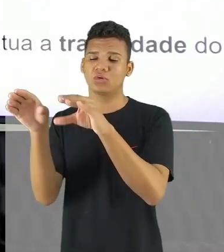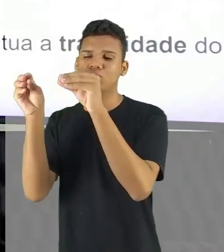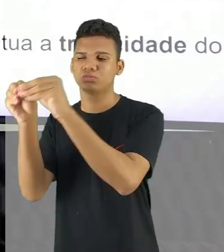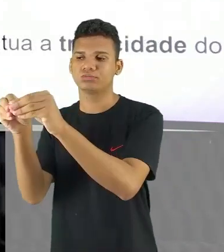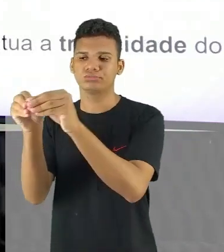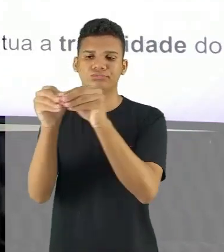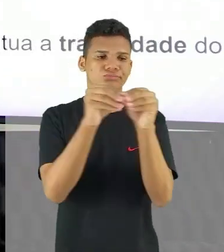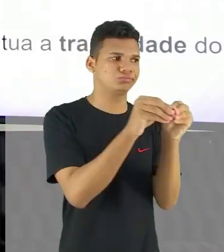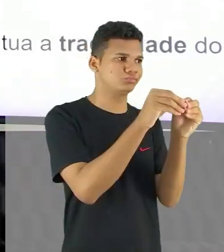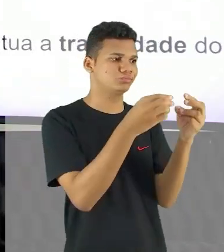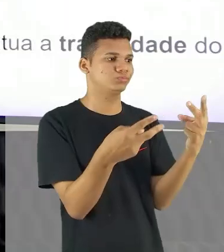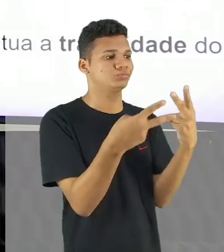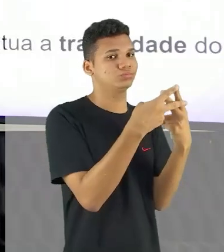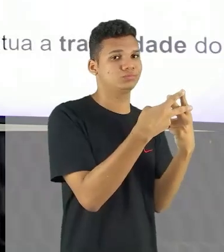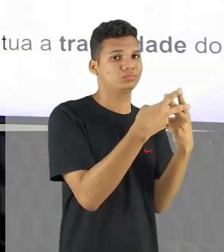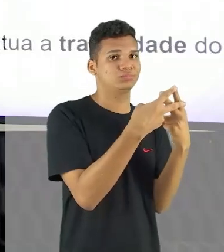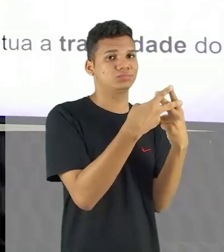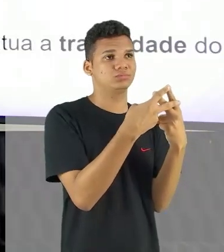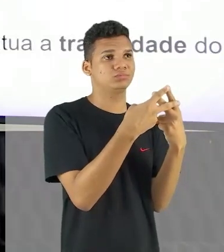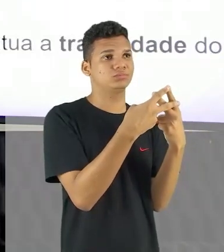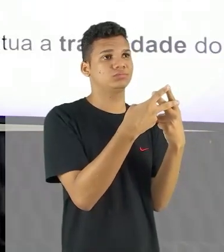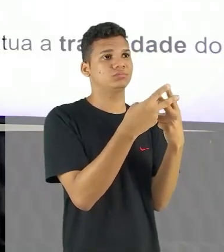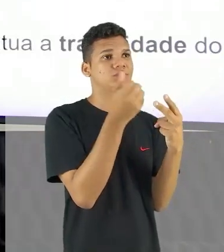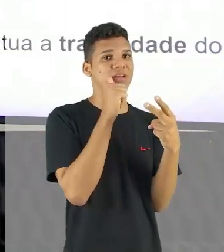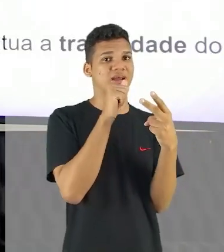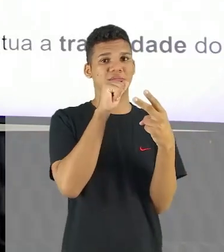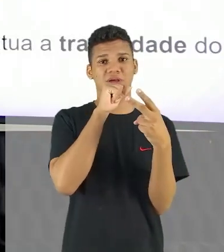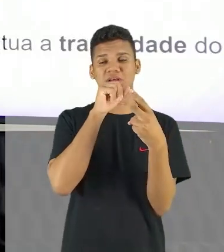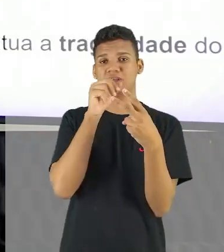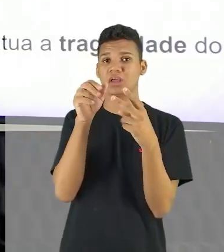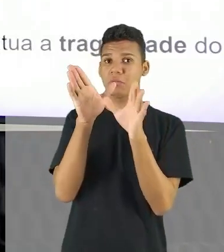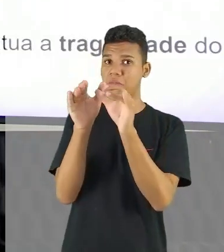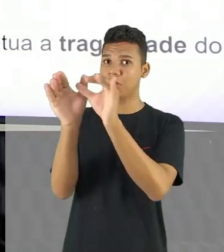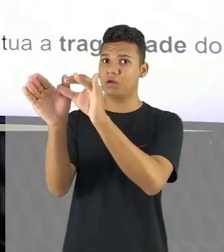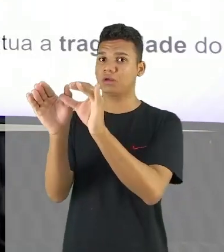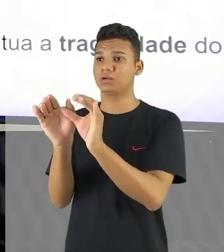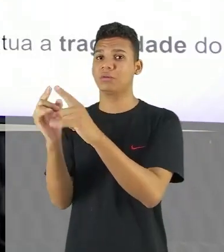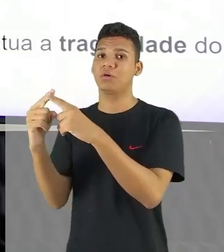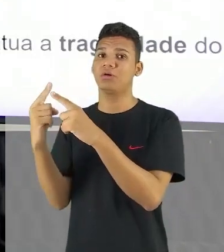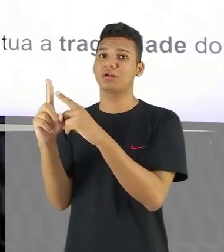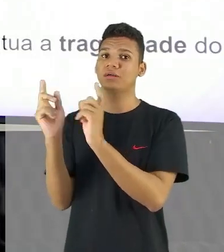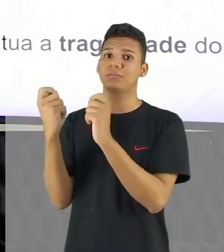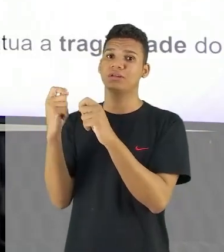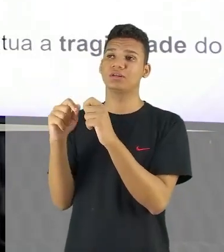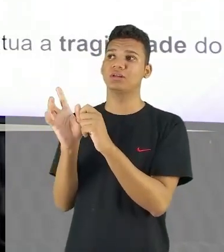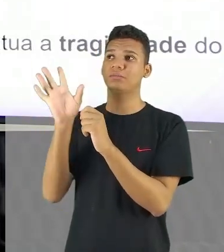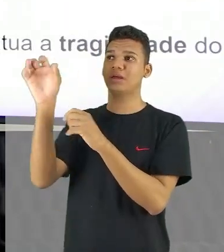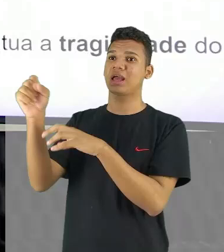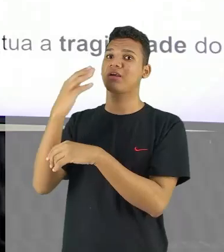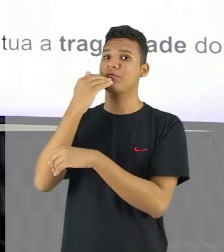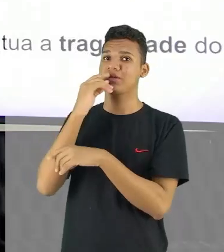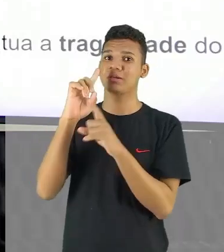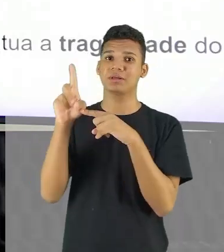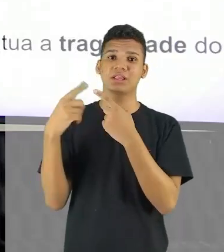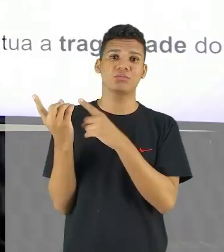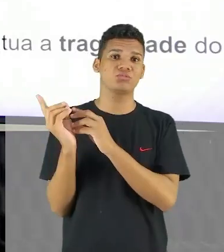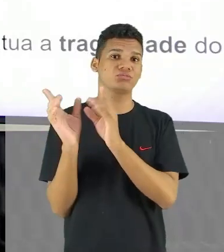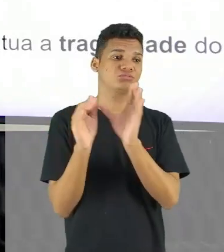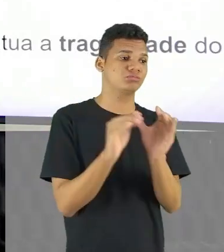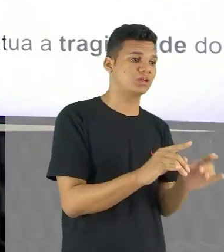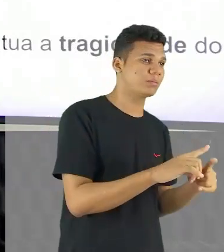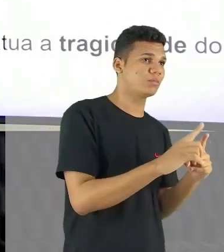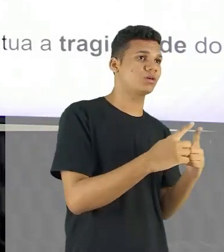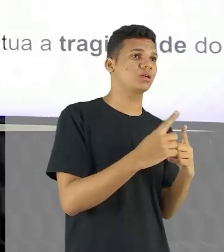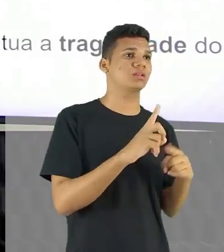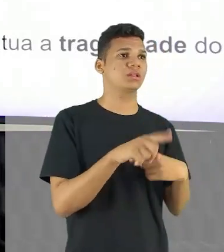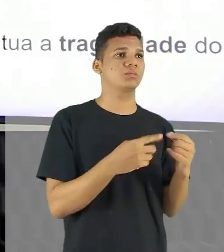gaiola. A mãe ele deixa fora, porque ela vai alimentar os filhotes, porque senão ele vai morrer, né? Mas para depois separar